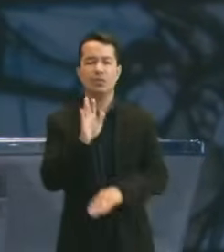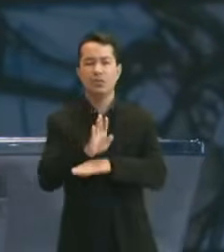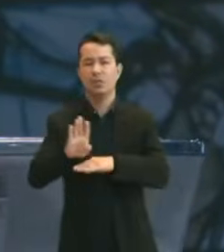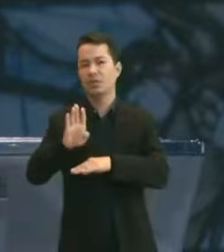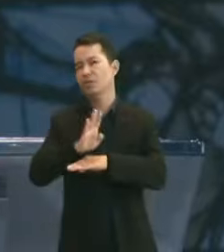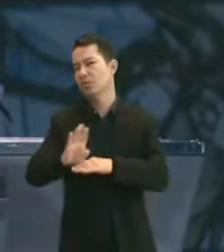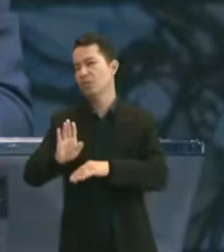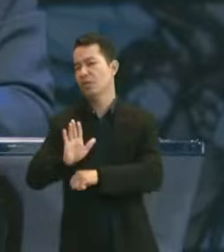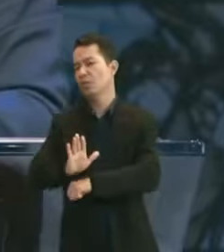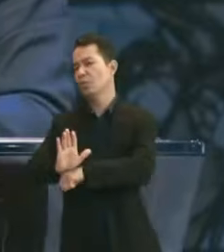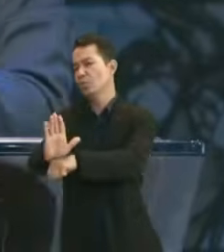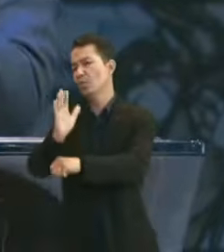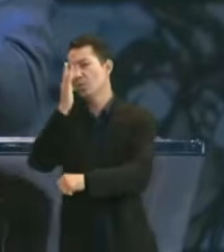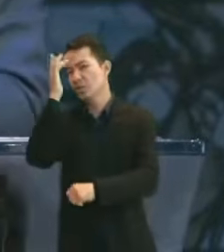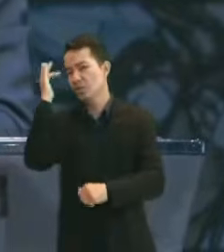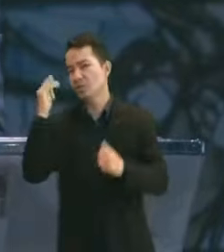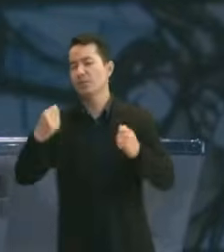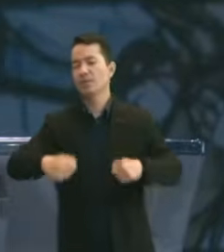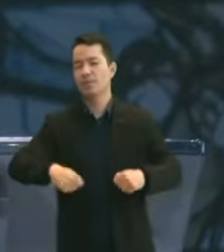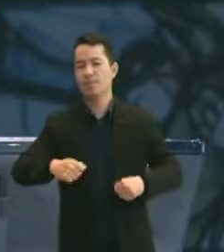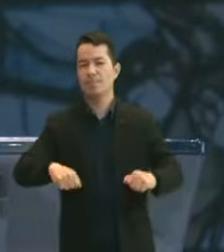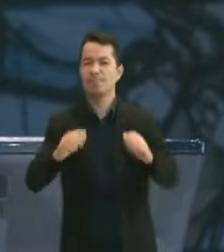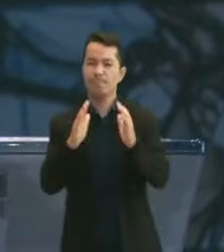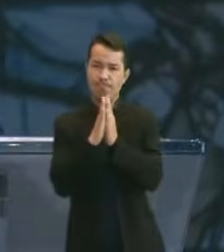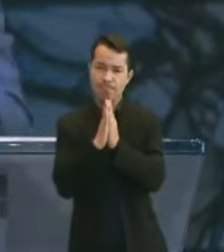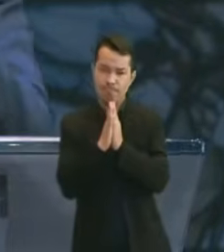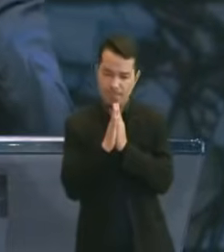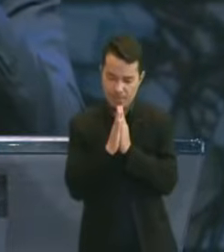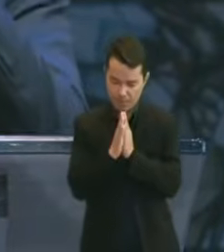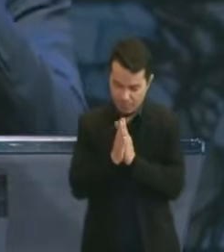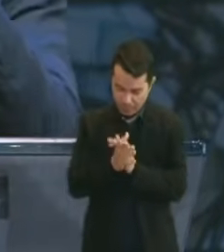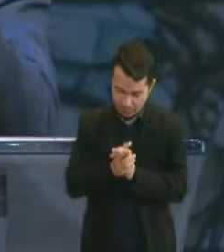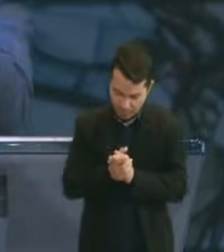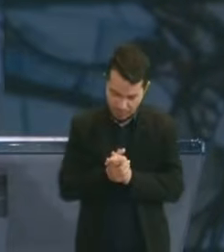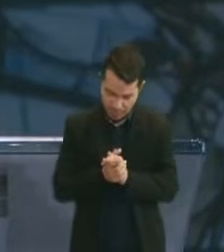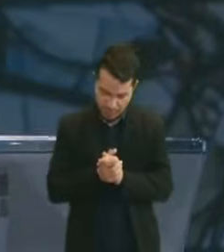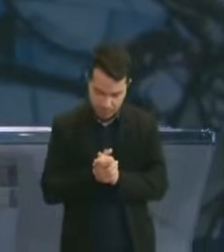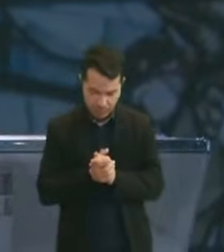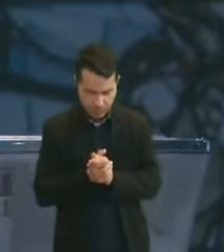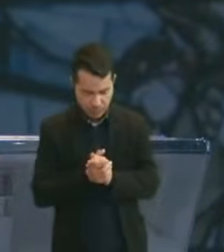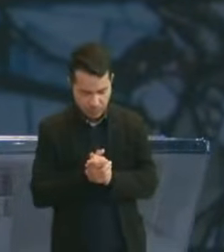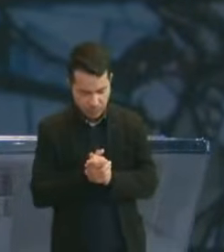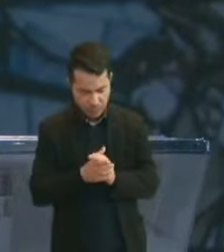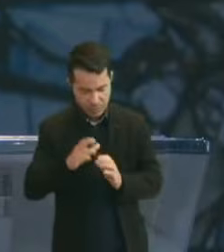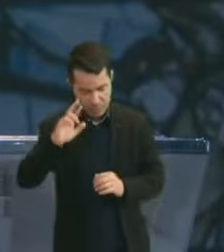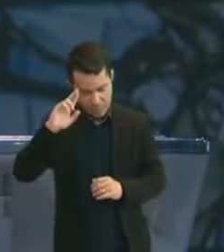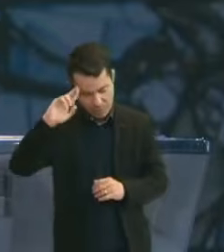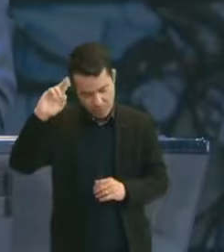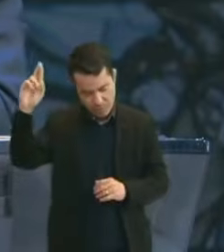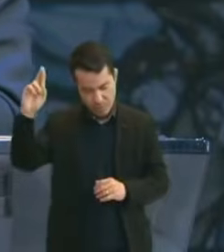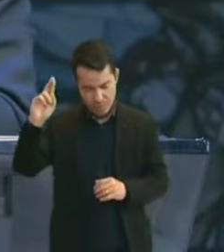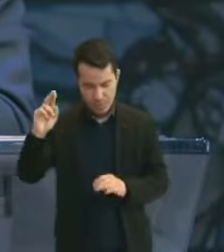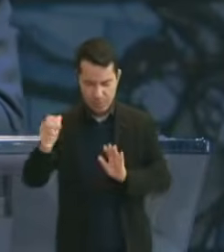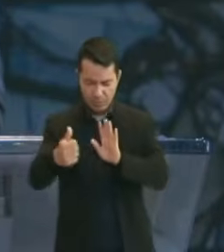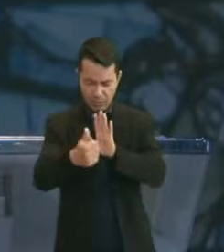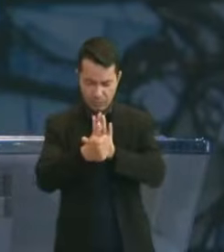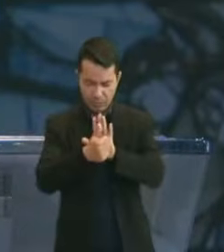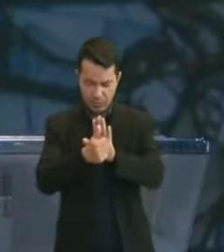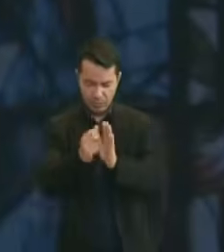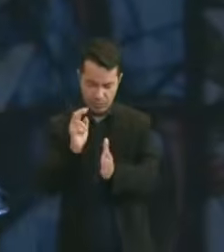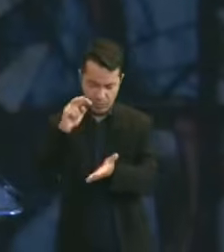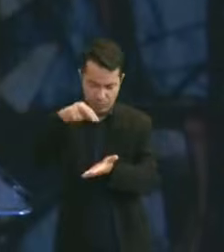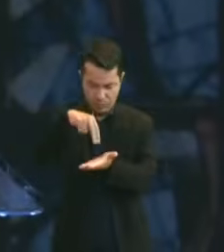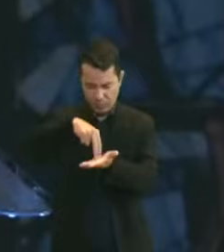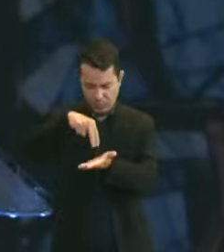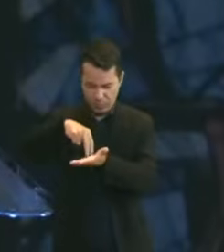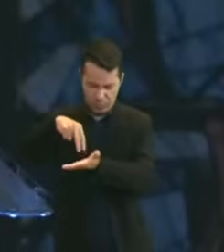que precisa em 2022. Oremos juntos ao Senhor. Senhor, a sua igreja se põe de pé. Esse exército de